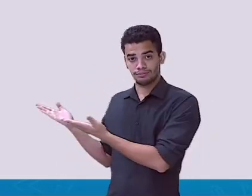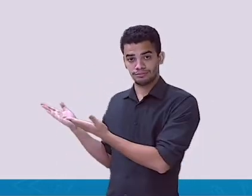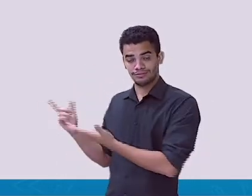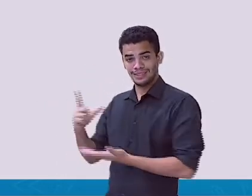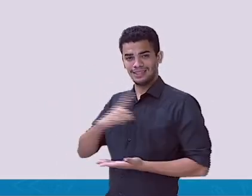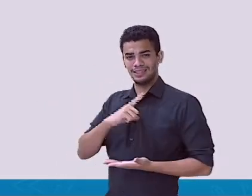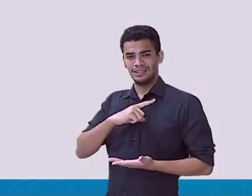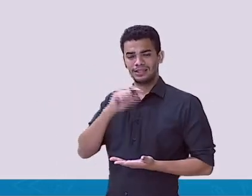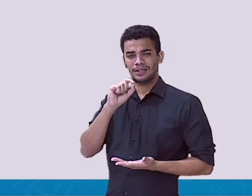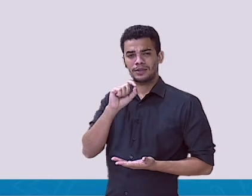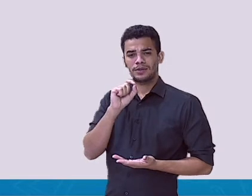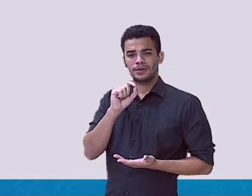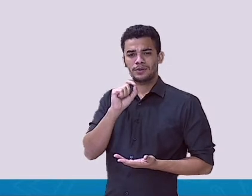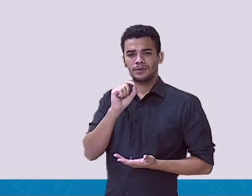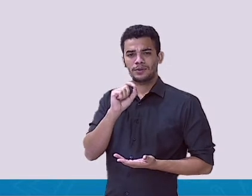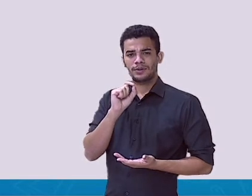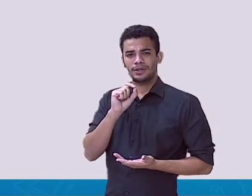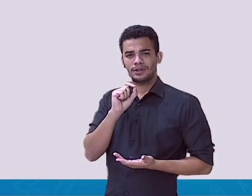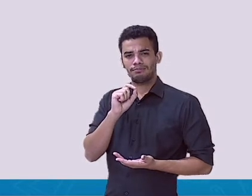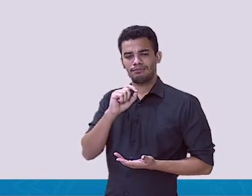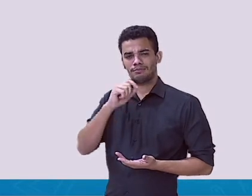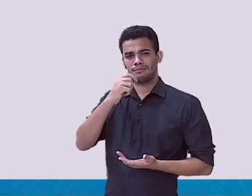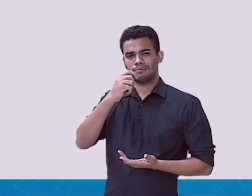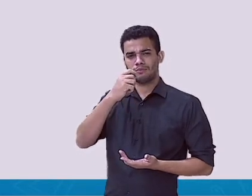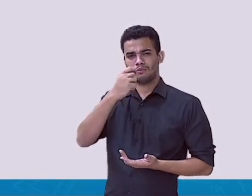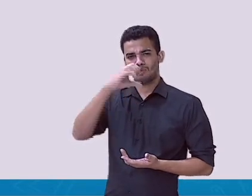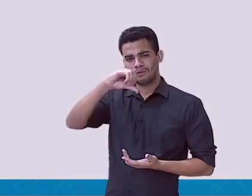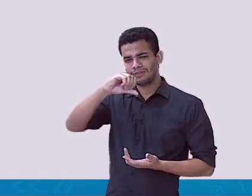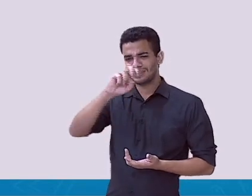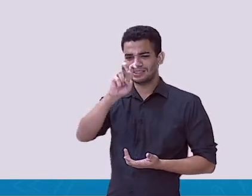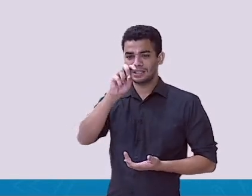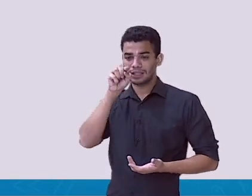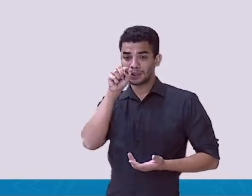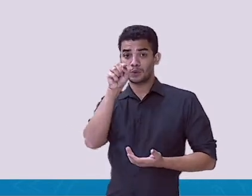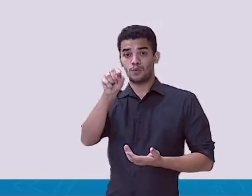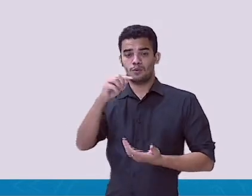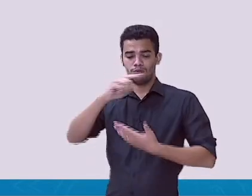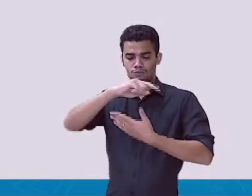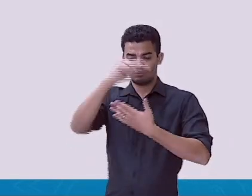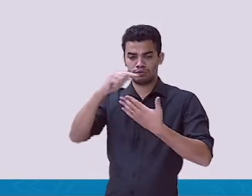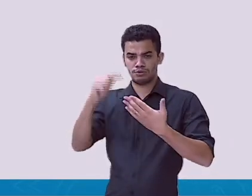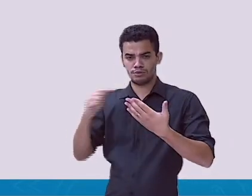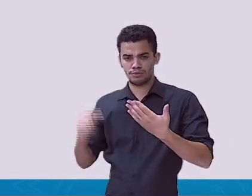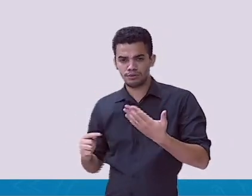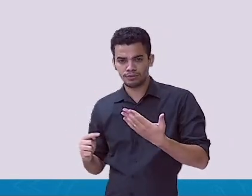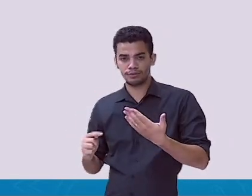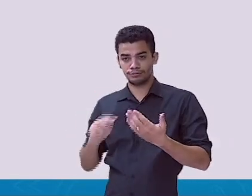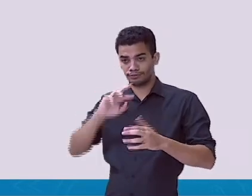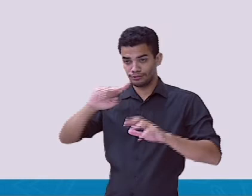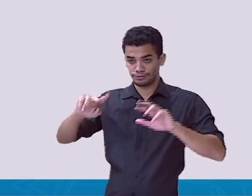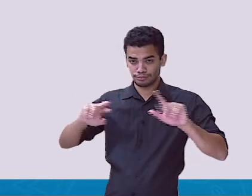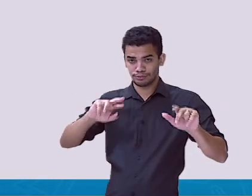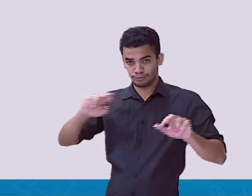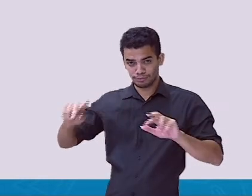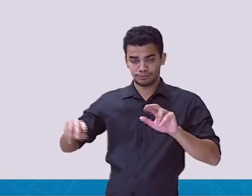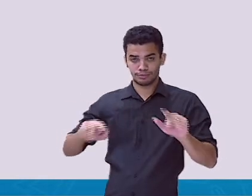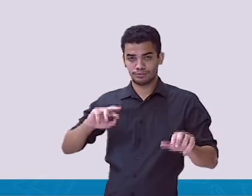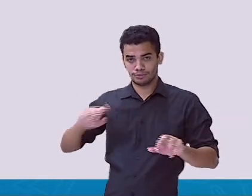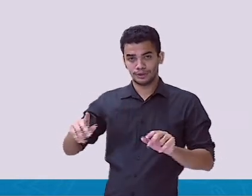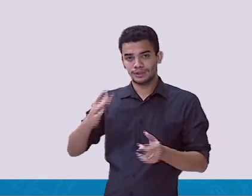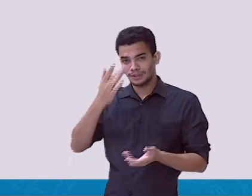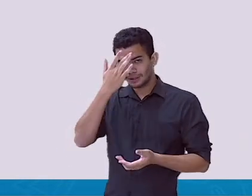de 95 mil espécies conhecidas. Elas estão no nosso dia a dia